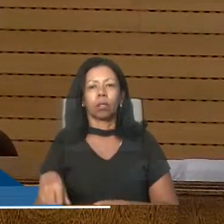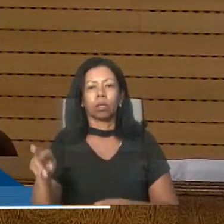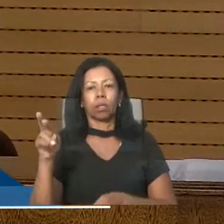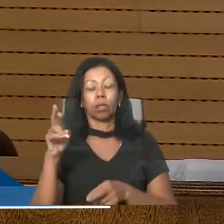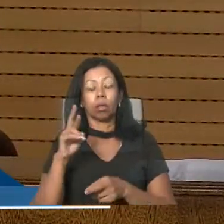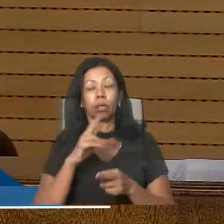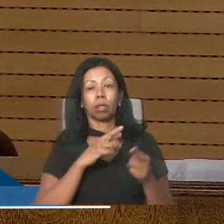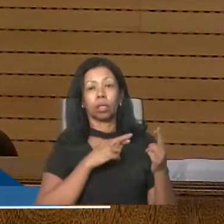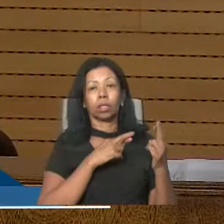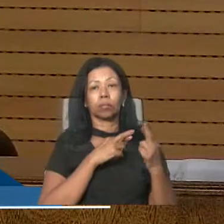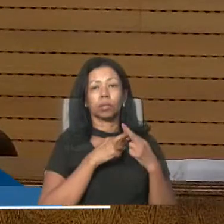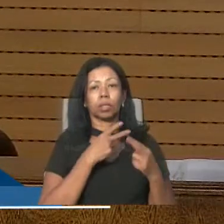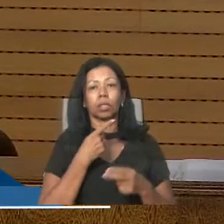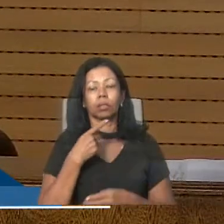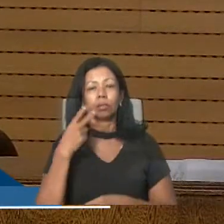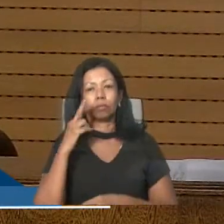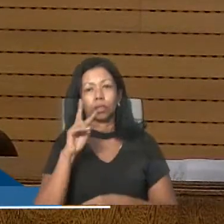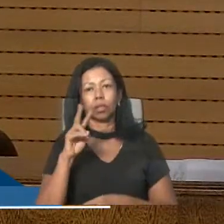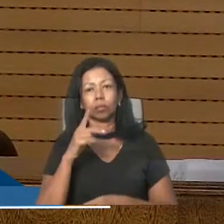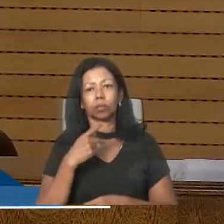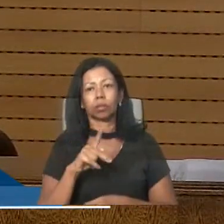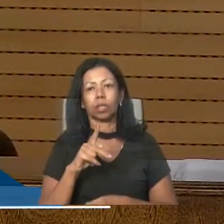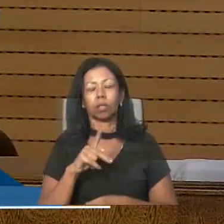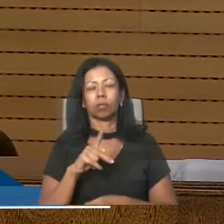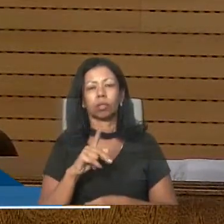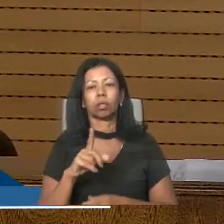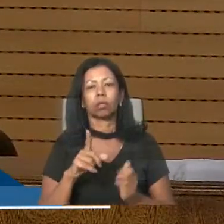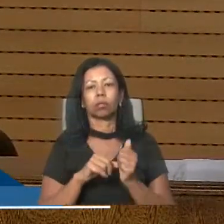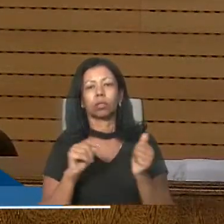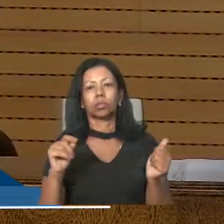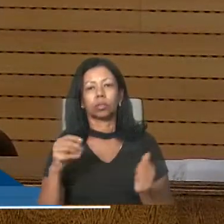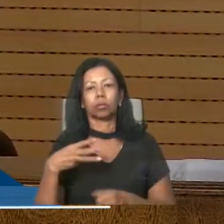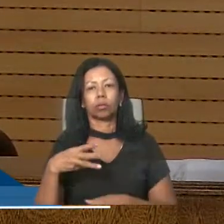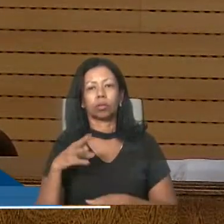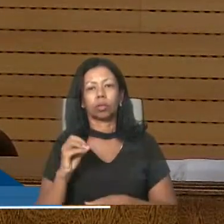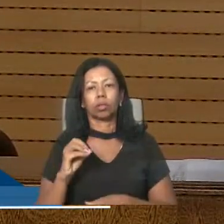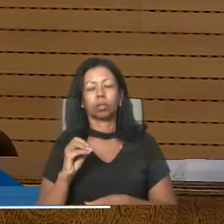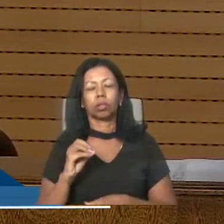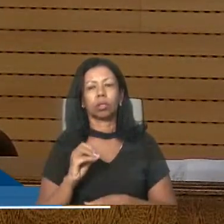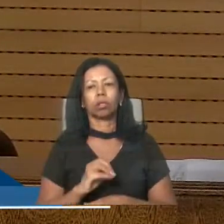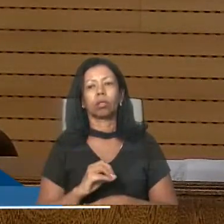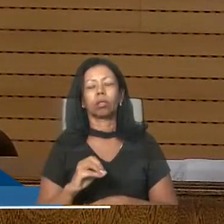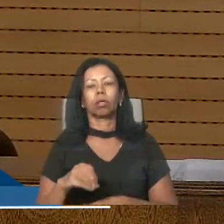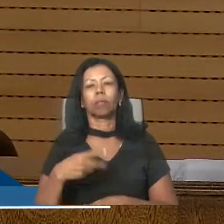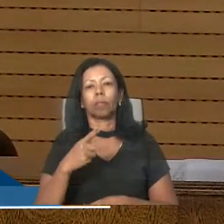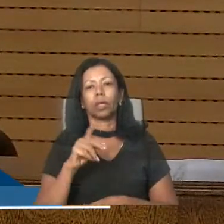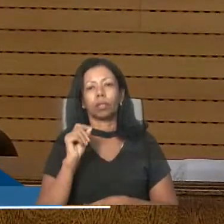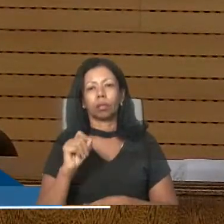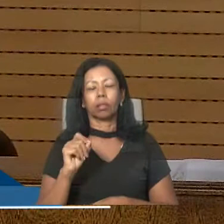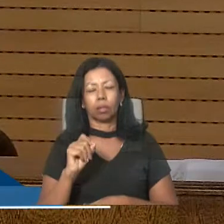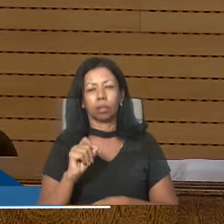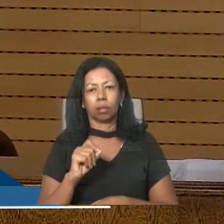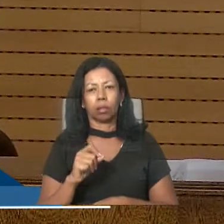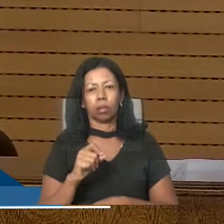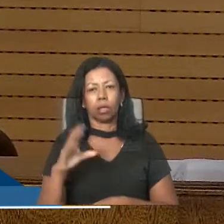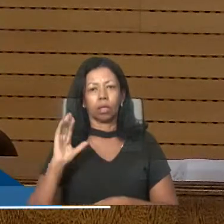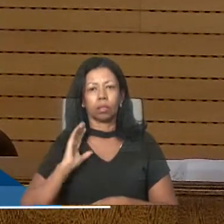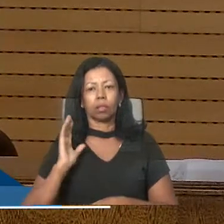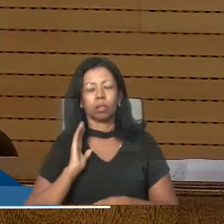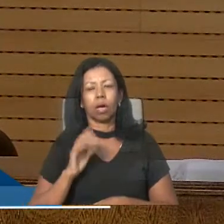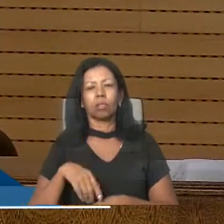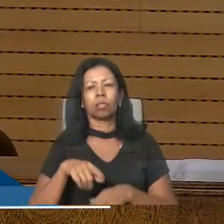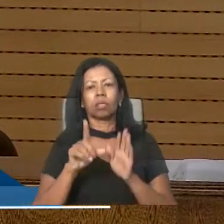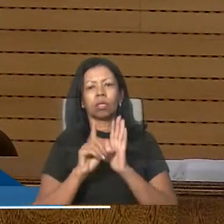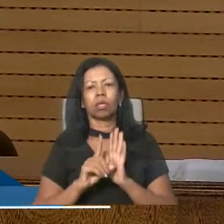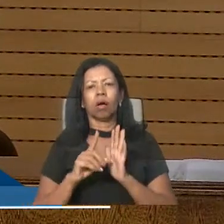vislumbra-se pela consonância da propositura com o disposto no artigo 30 do inciso 1, no sentido de que compete ao município legislar